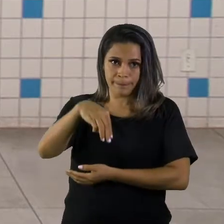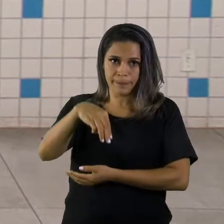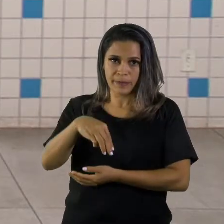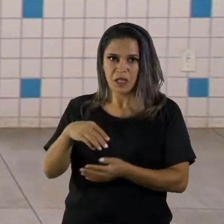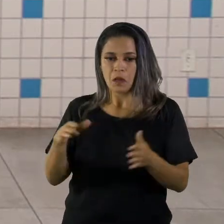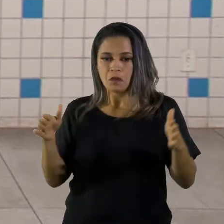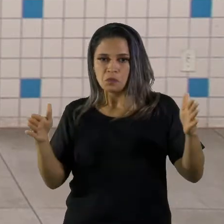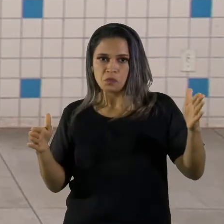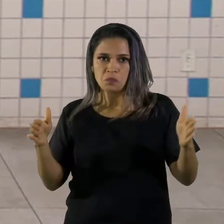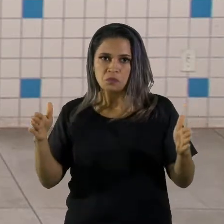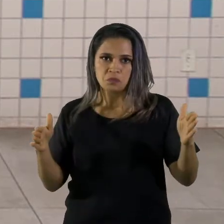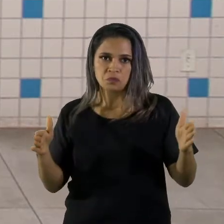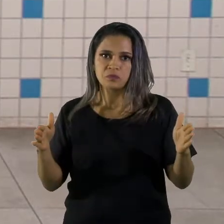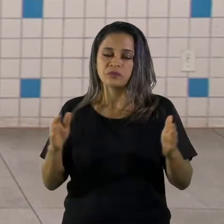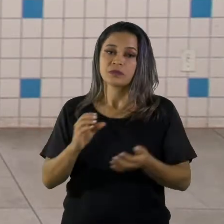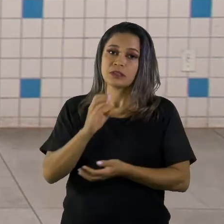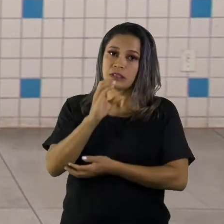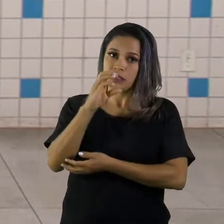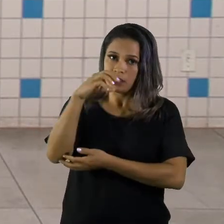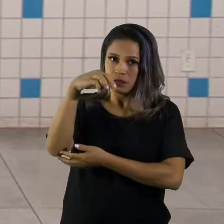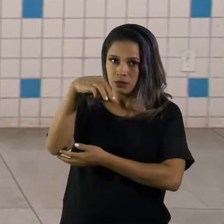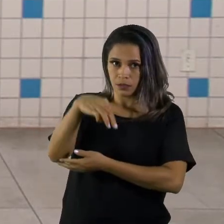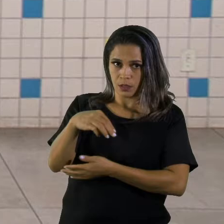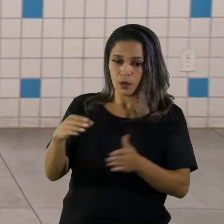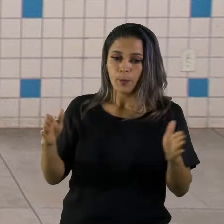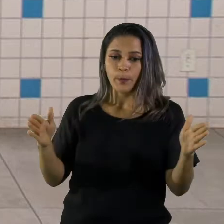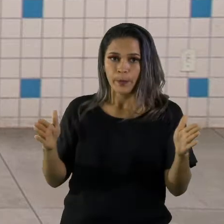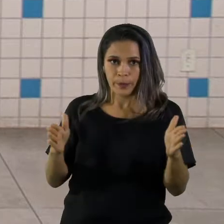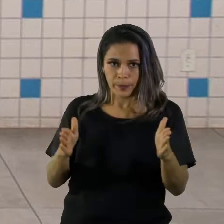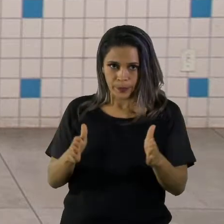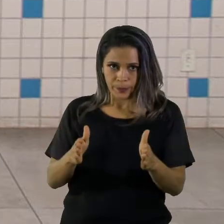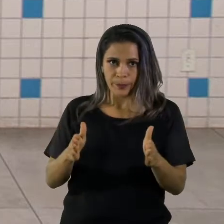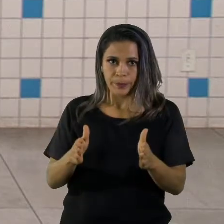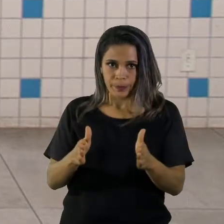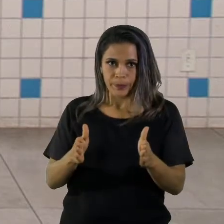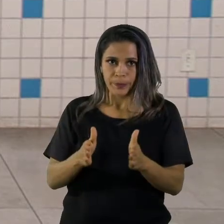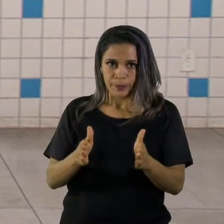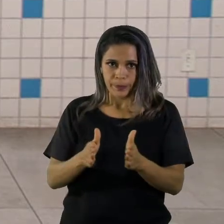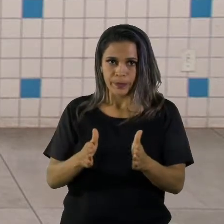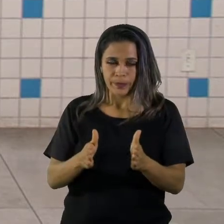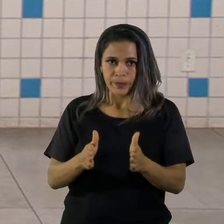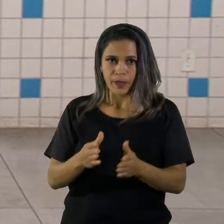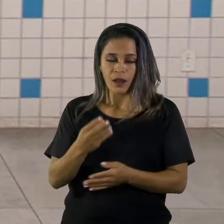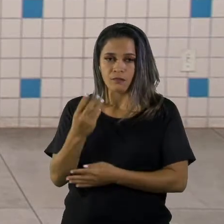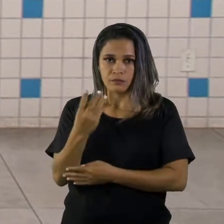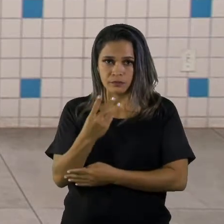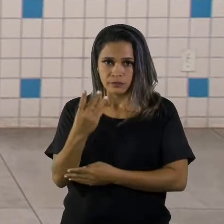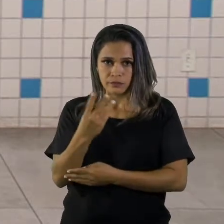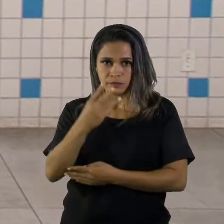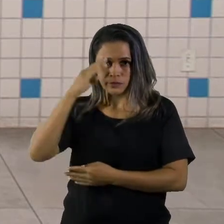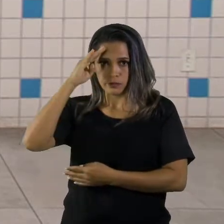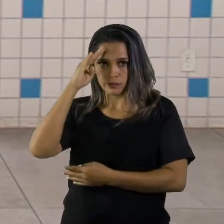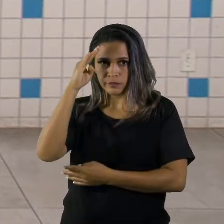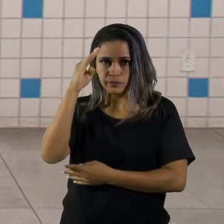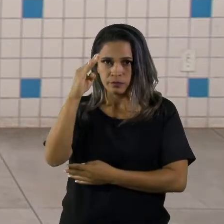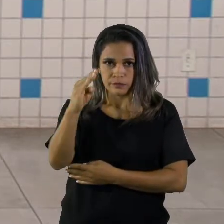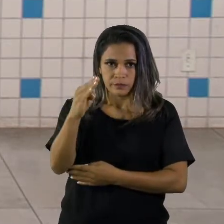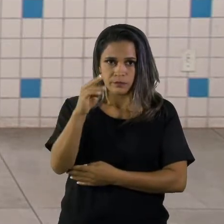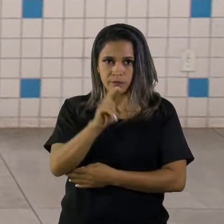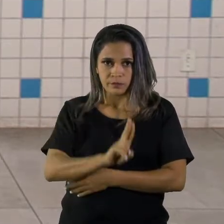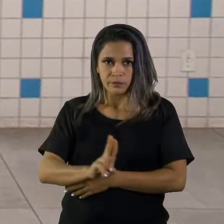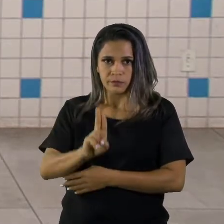mediano, centímetros para algo pequeno, né? São as três principais unidades de